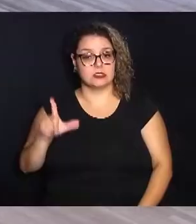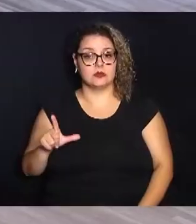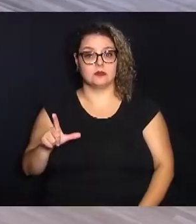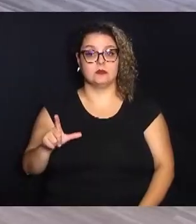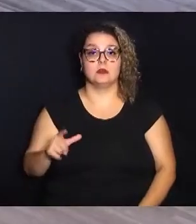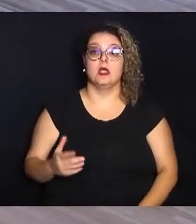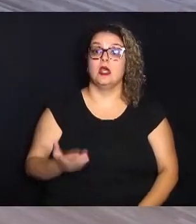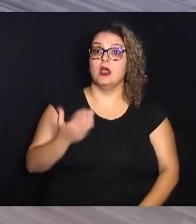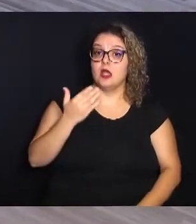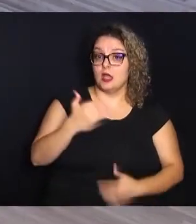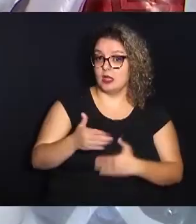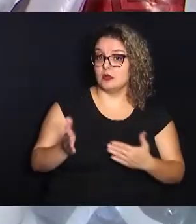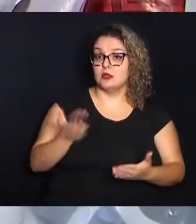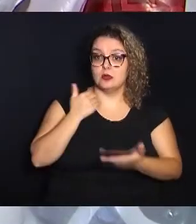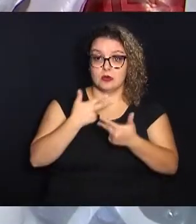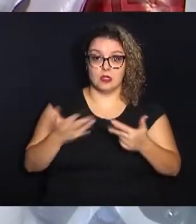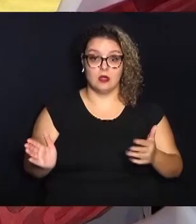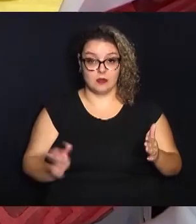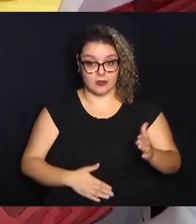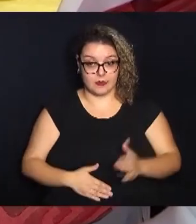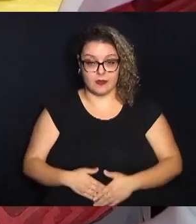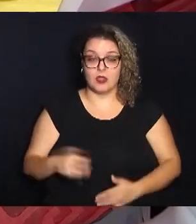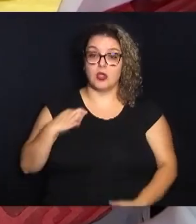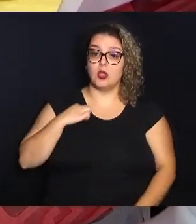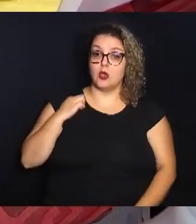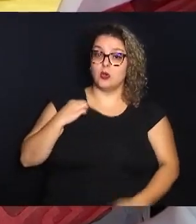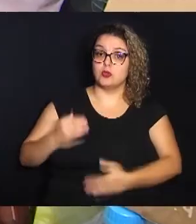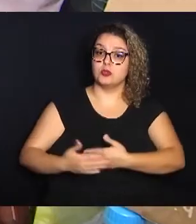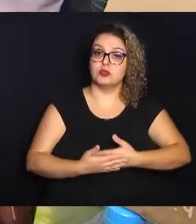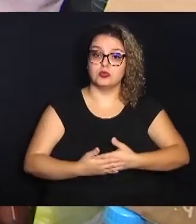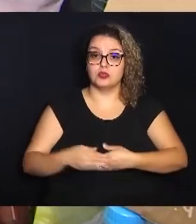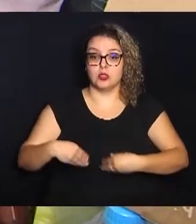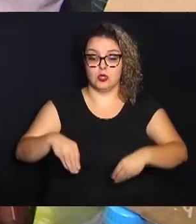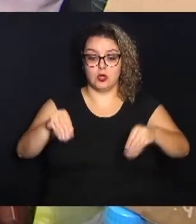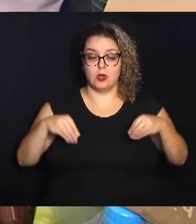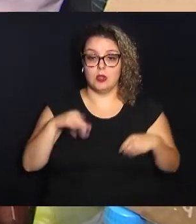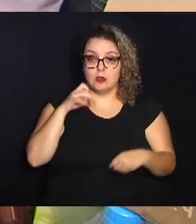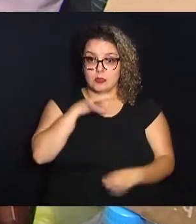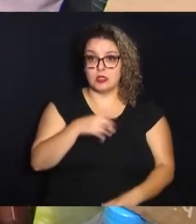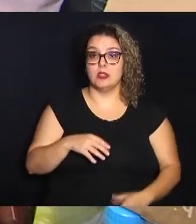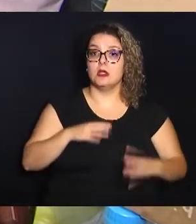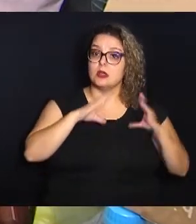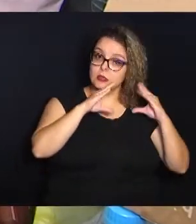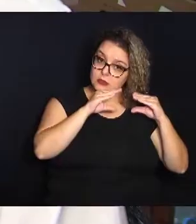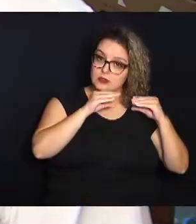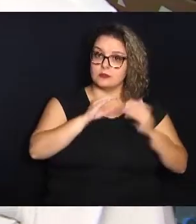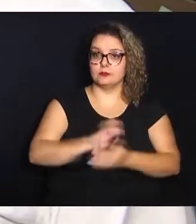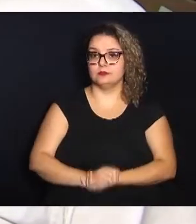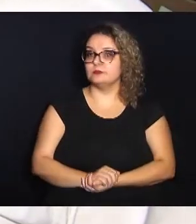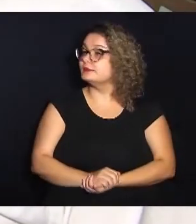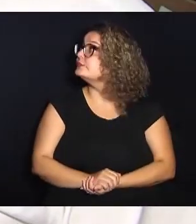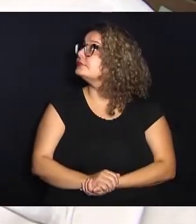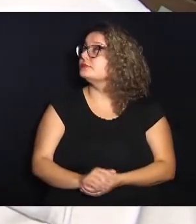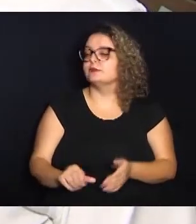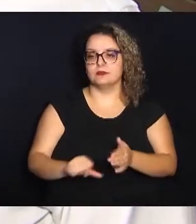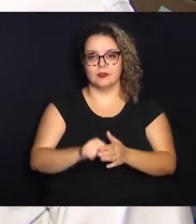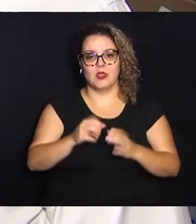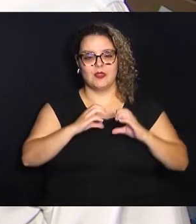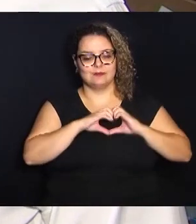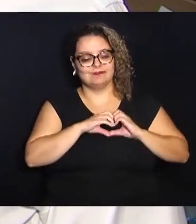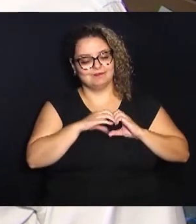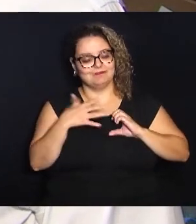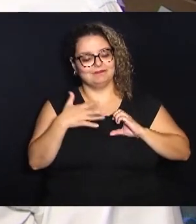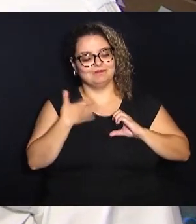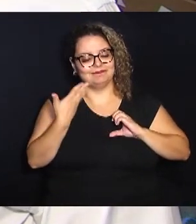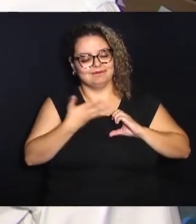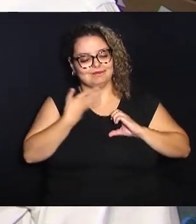eles cestas básicas fraldas roupas de bebê cobertores e travesseiros primeiro eu quero dizer nosso coração